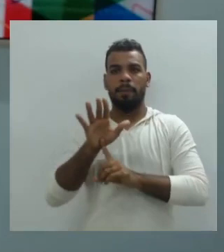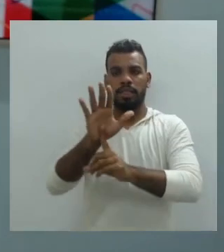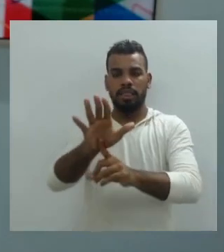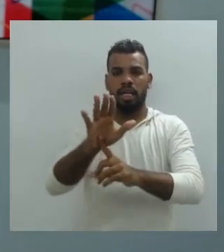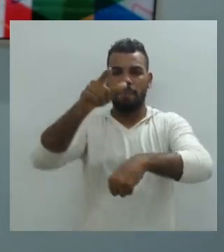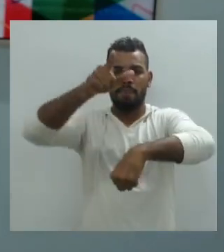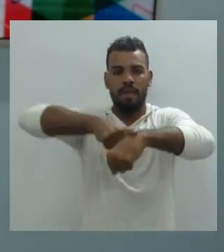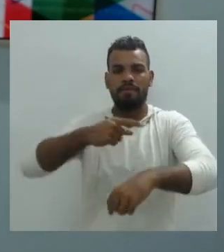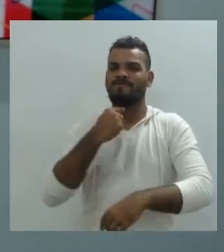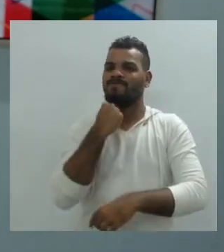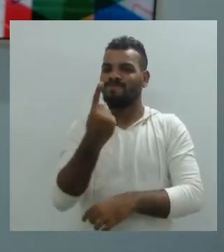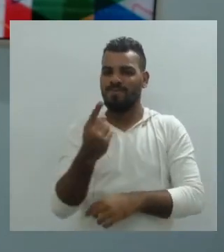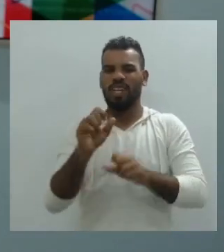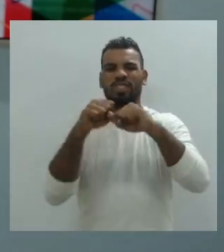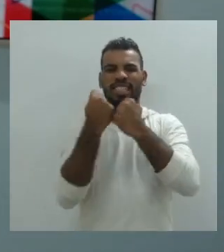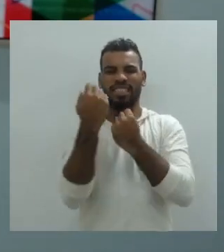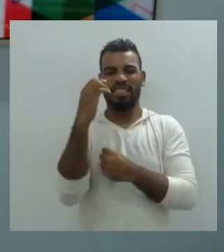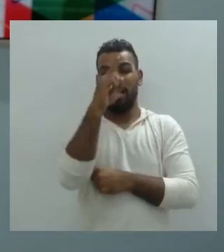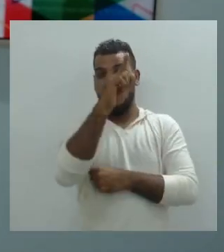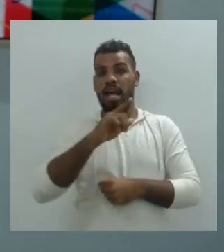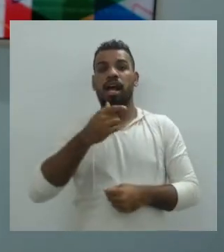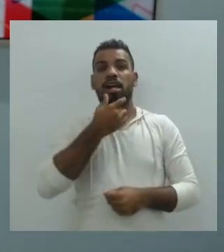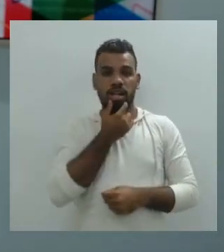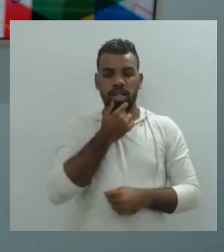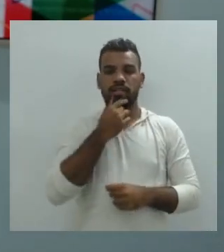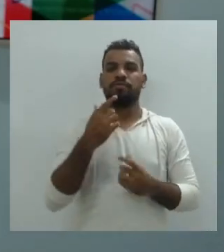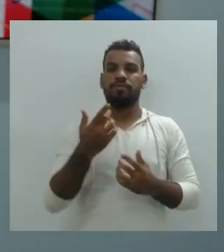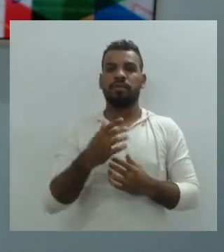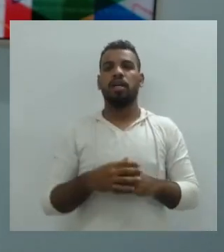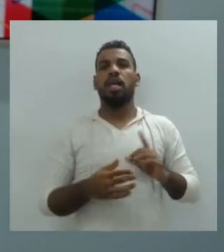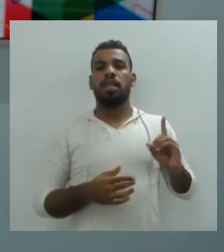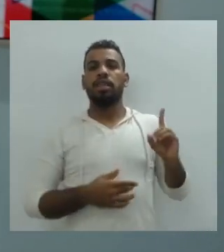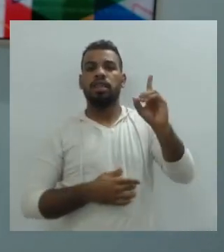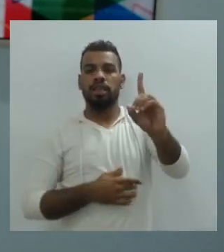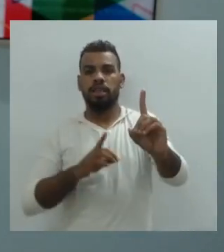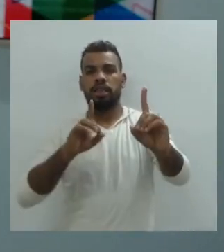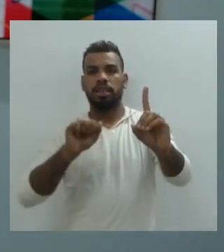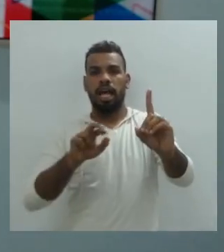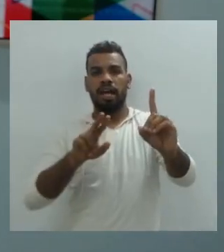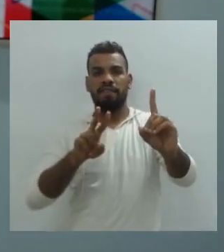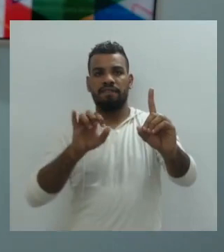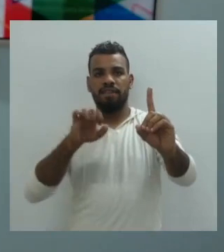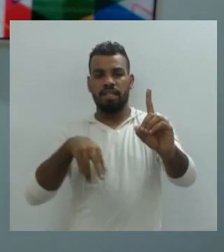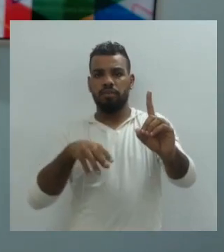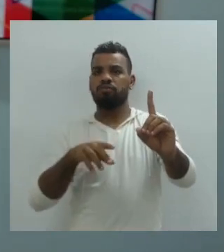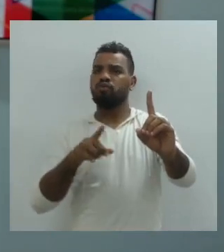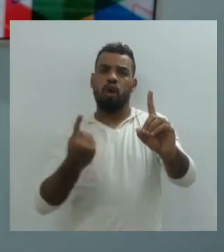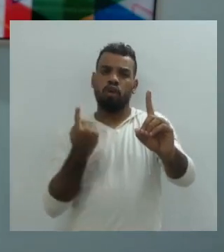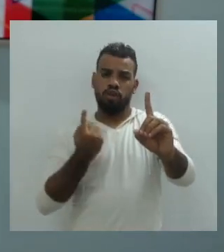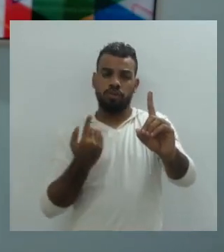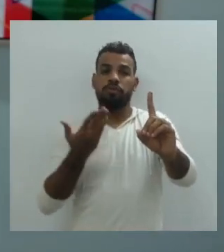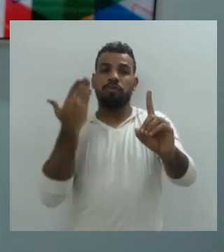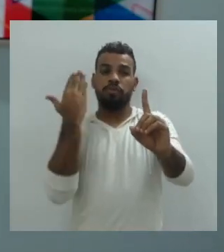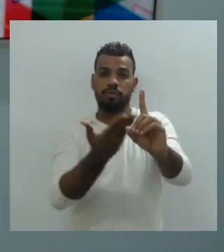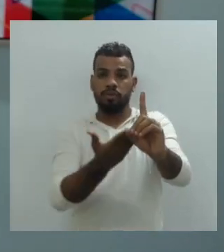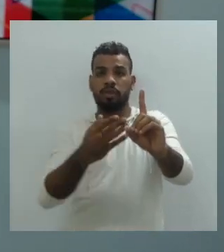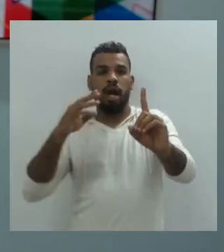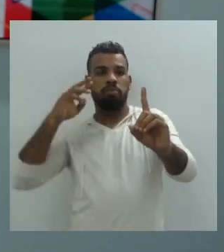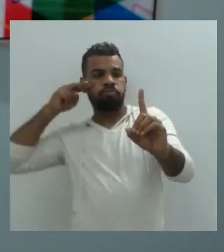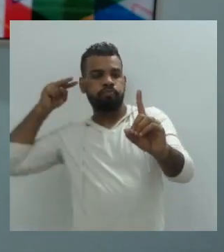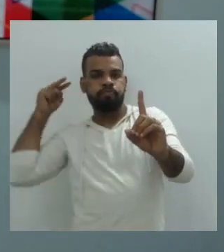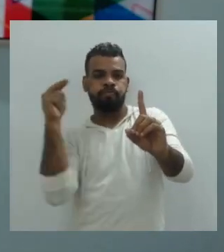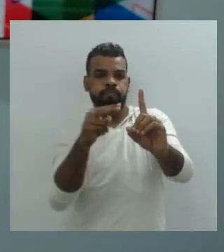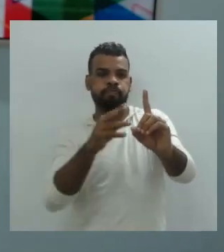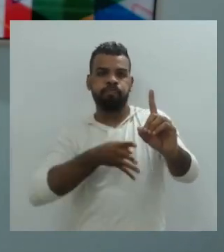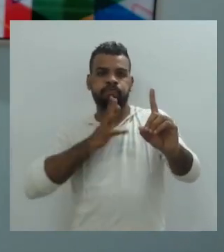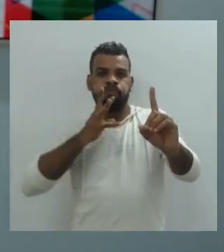Sociedade de Ciências de Londres, Darwin apresentou sozinho, o que levou a essa notoriedade que ele tem